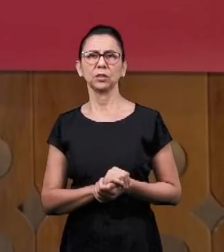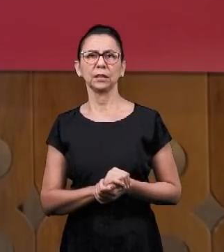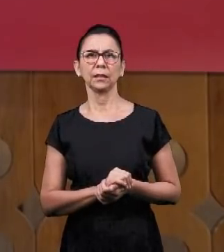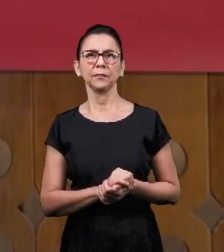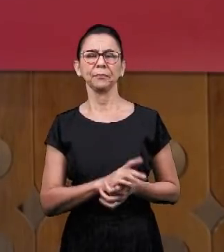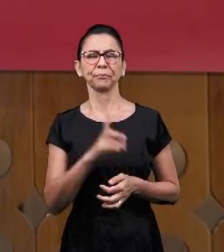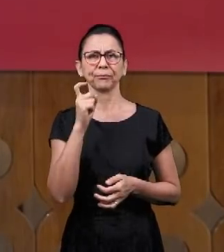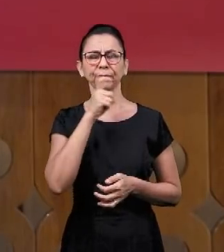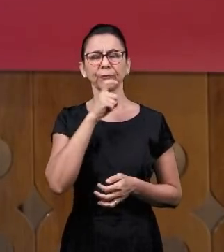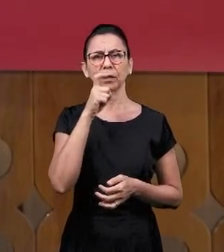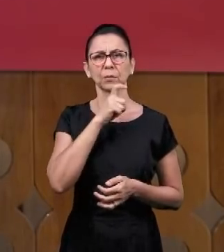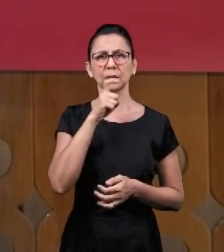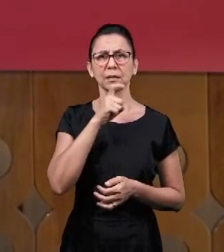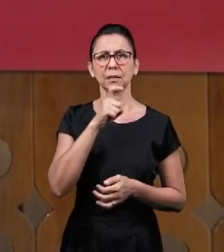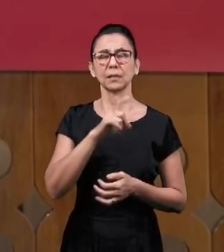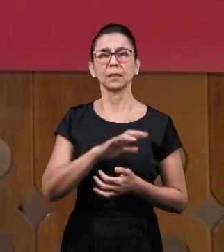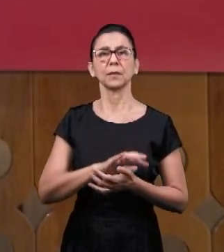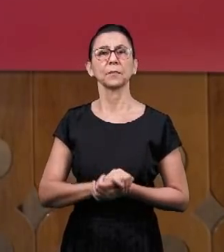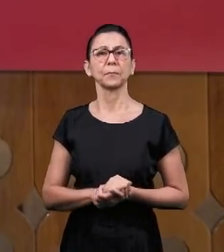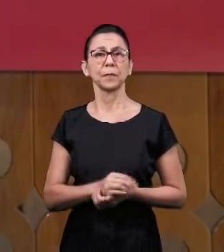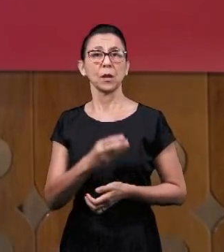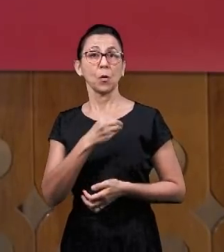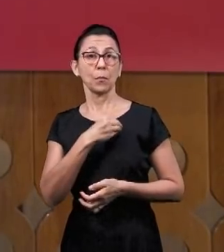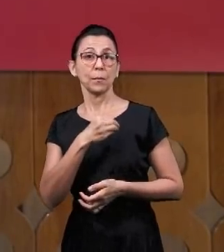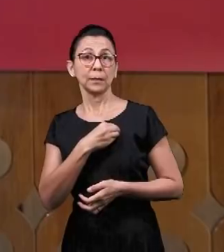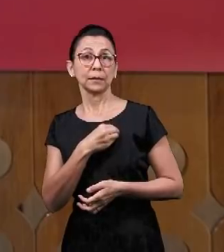manifeste o homem do pecado, o filho da perdição.